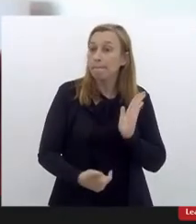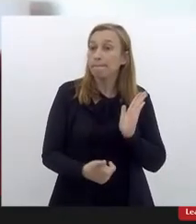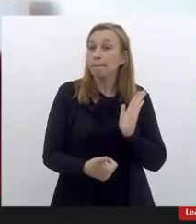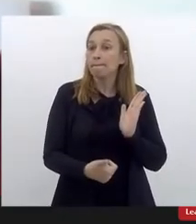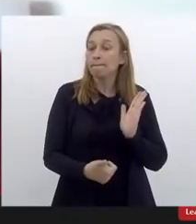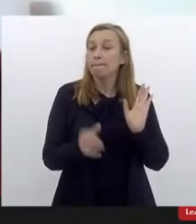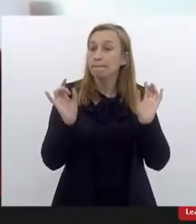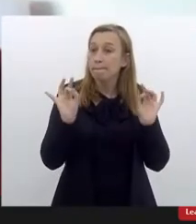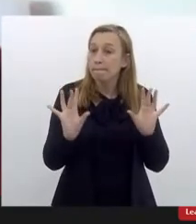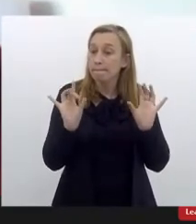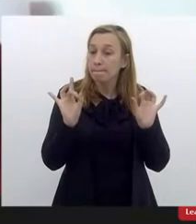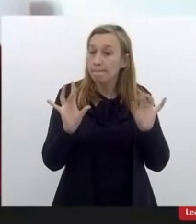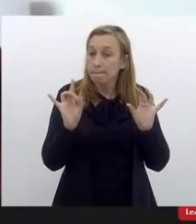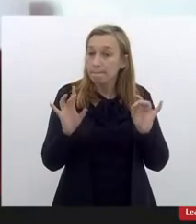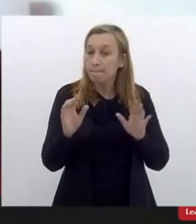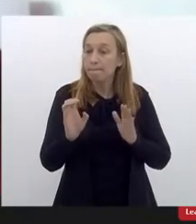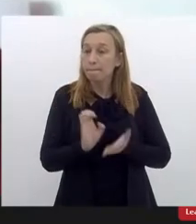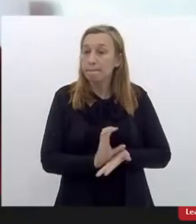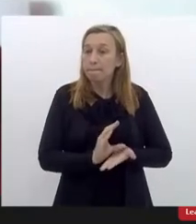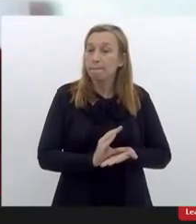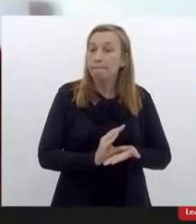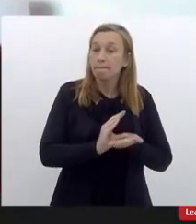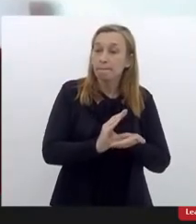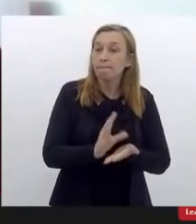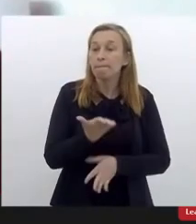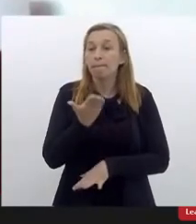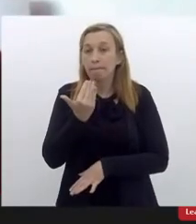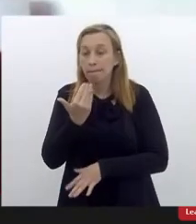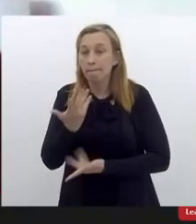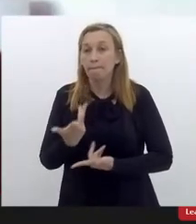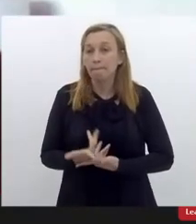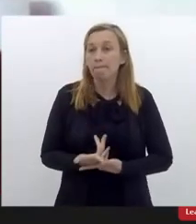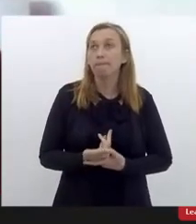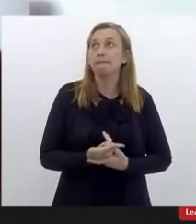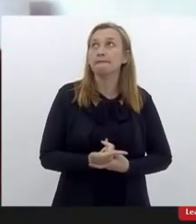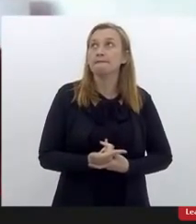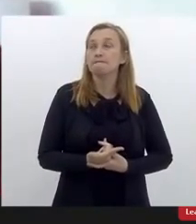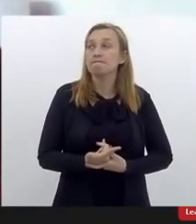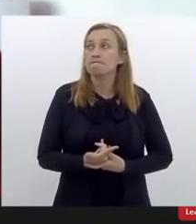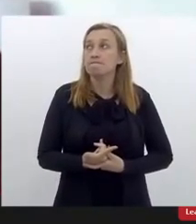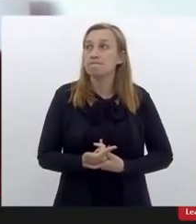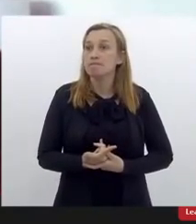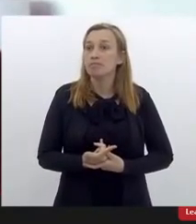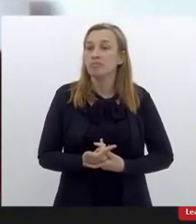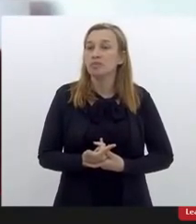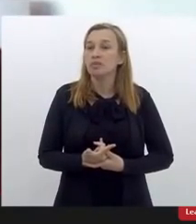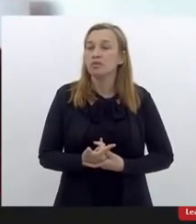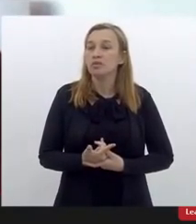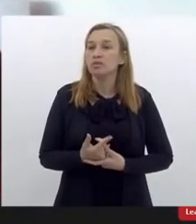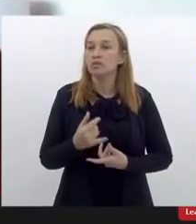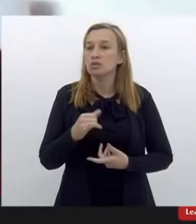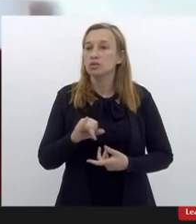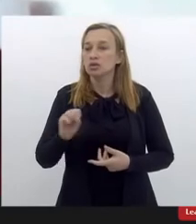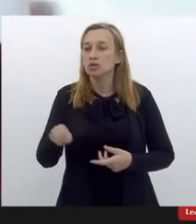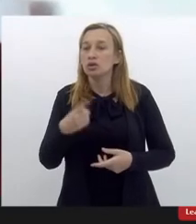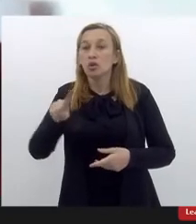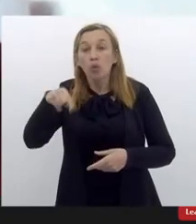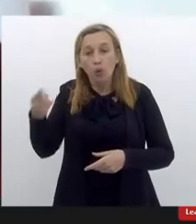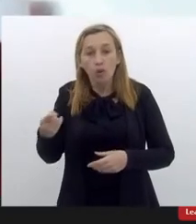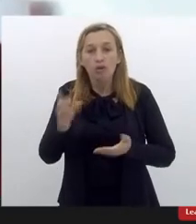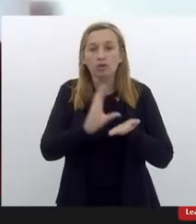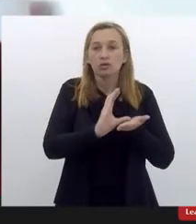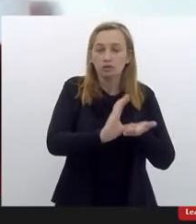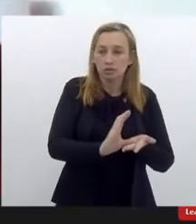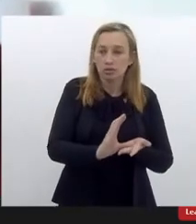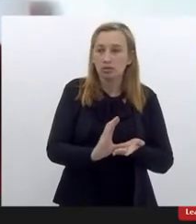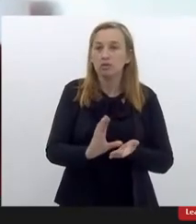né, do auxílio alimentação, né, e, né, de uma isonomia com outros auxílios que